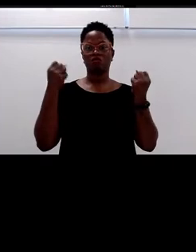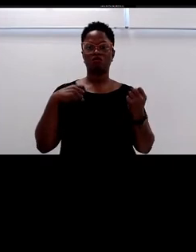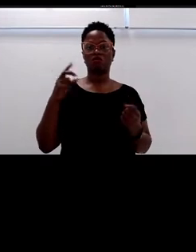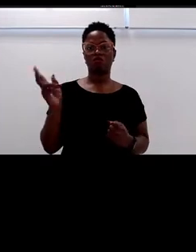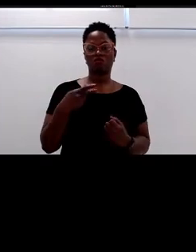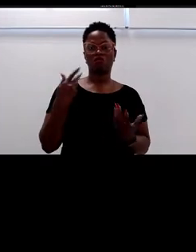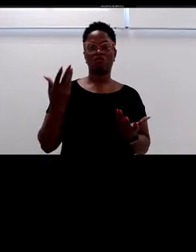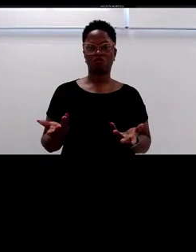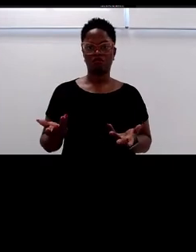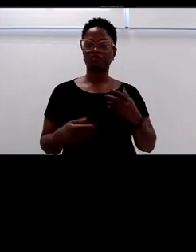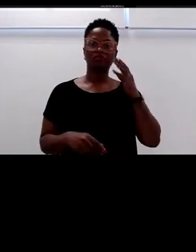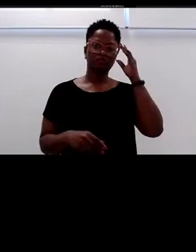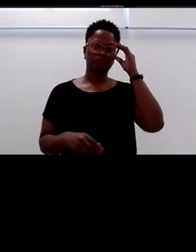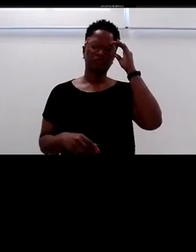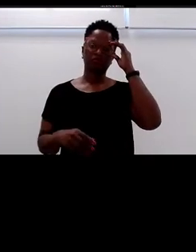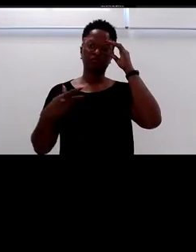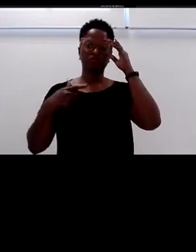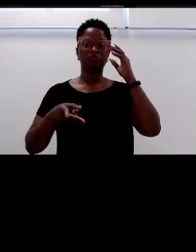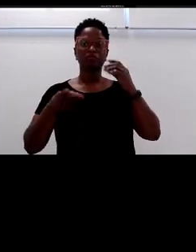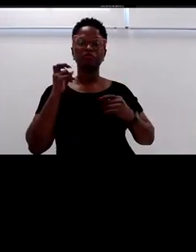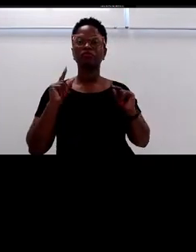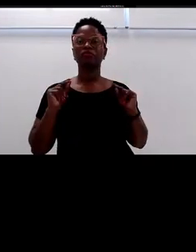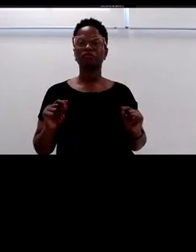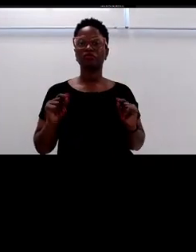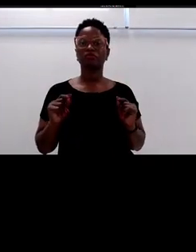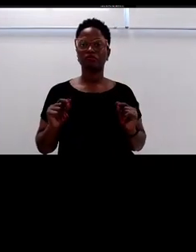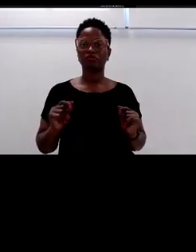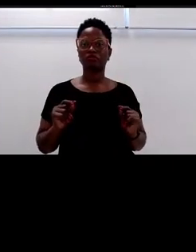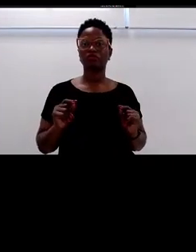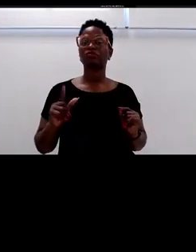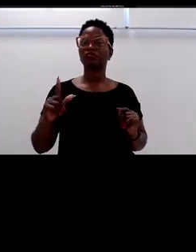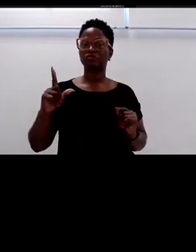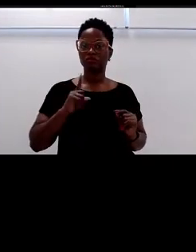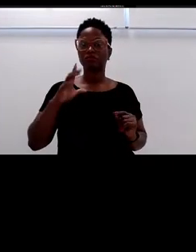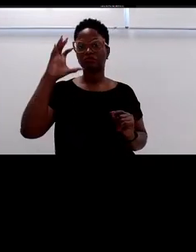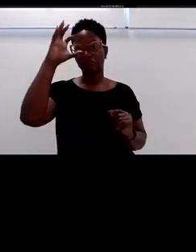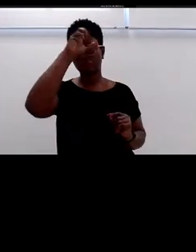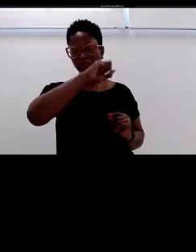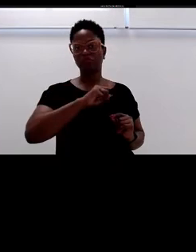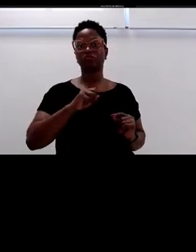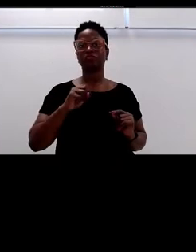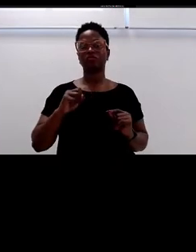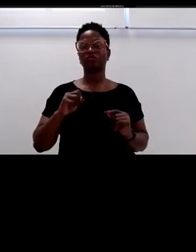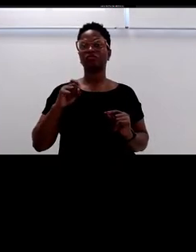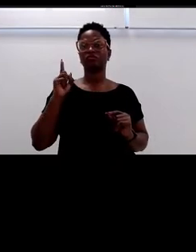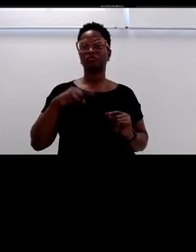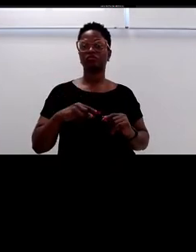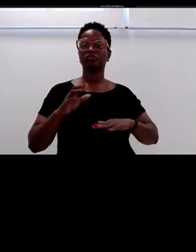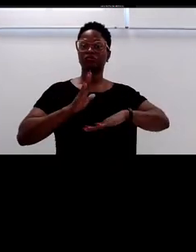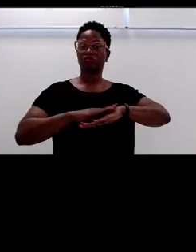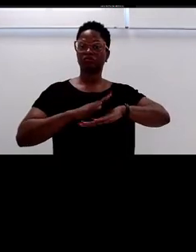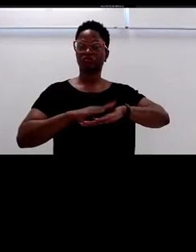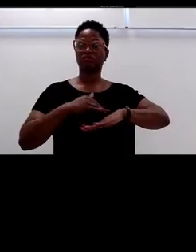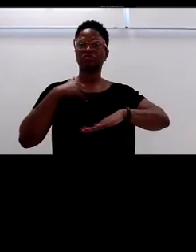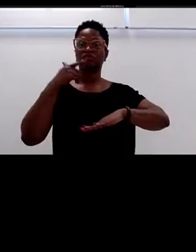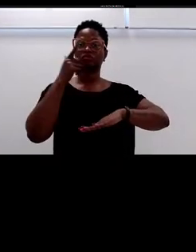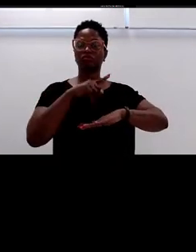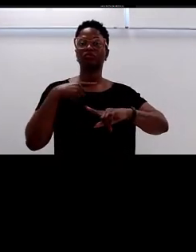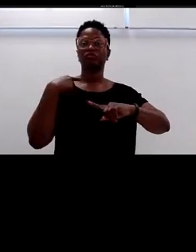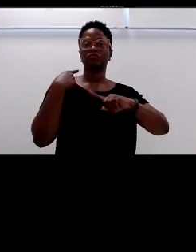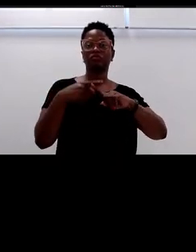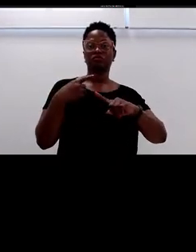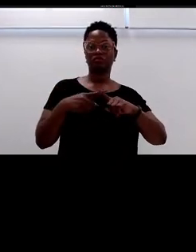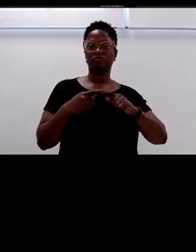percebi que eu tive que aprender a usar o braço esquerdo, porque